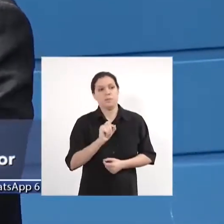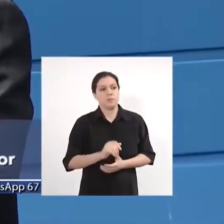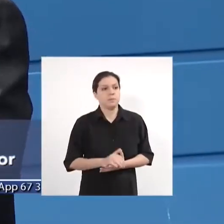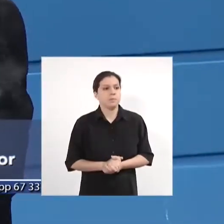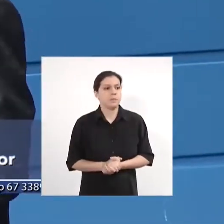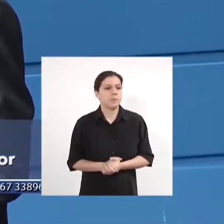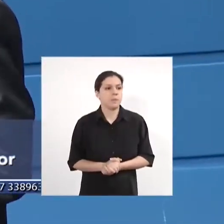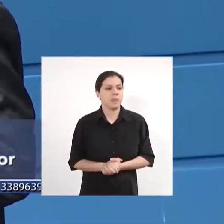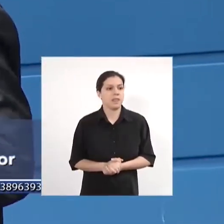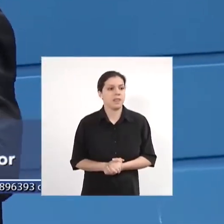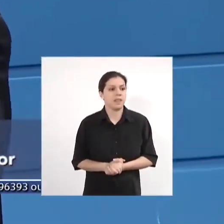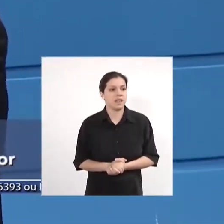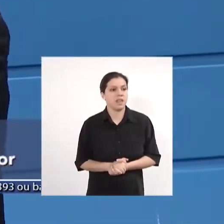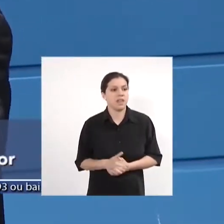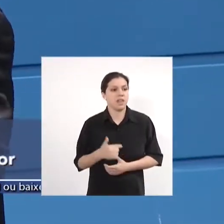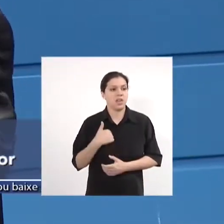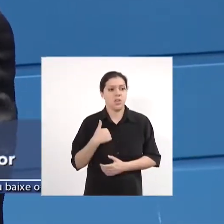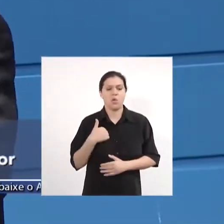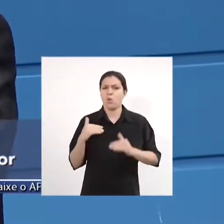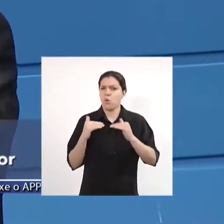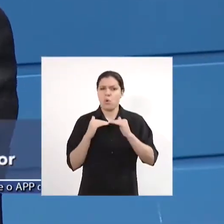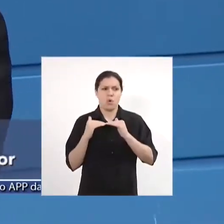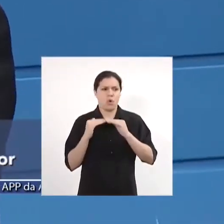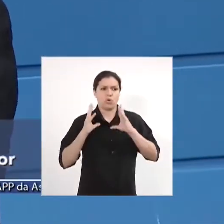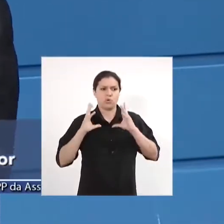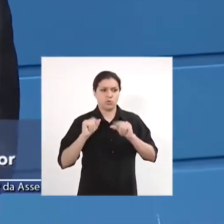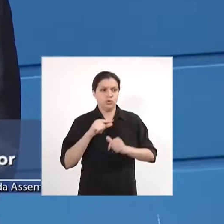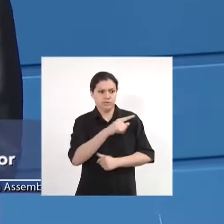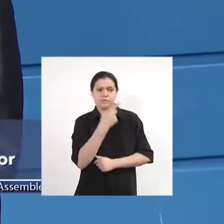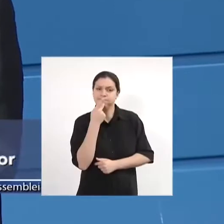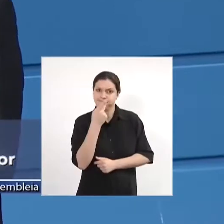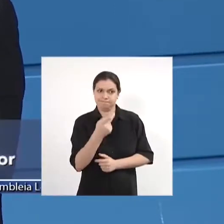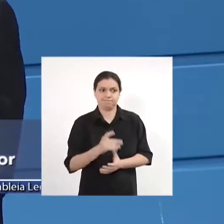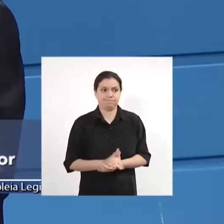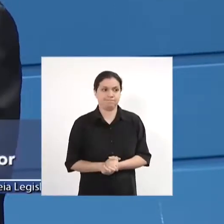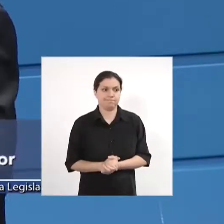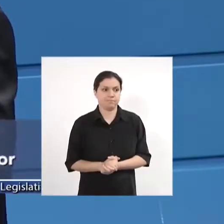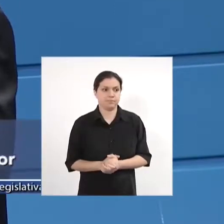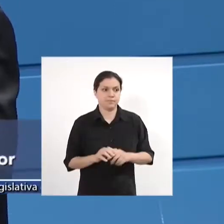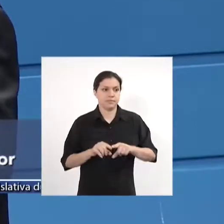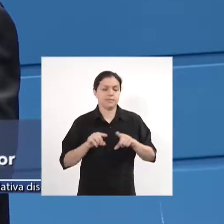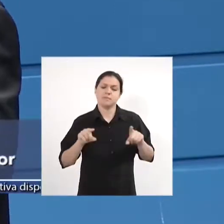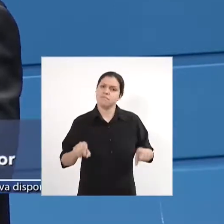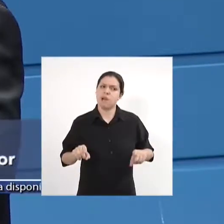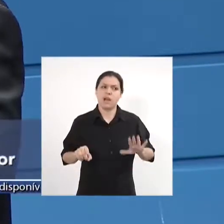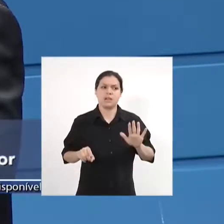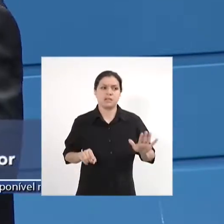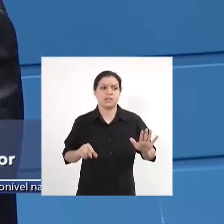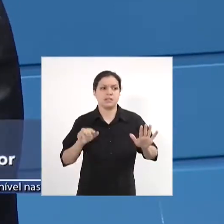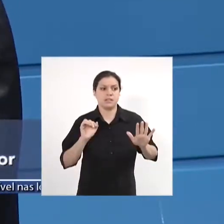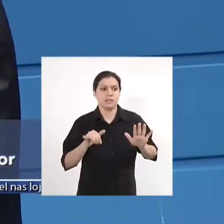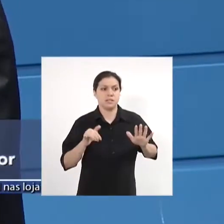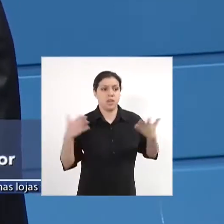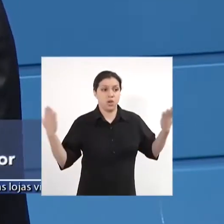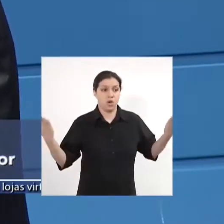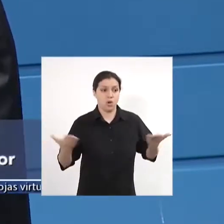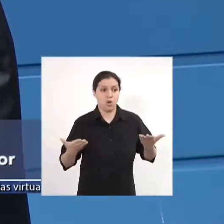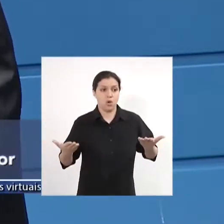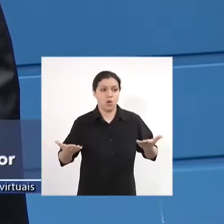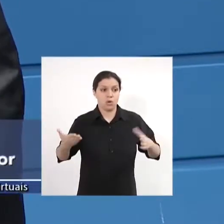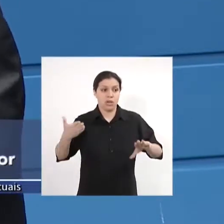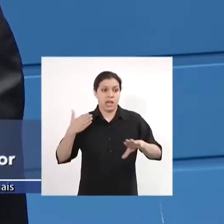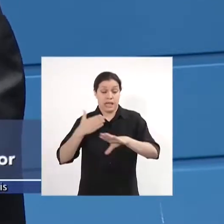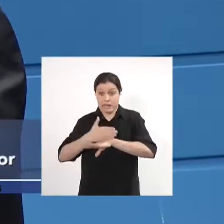Excelência que eu concordo plenamente com o que Vossa Excelência está dizendo. Mas se Vossa Excelência hoje entrar nas